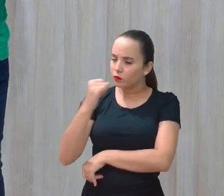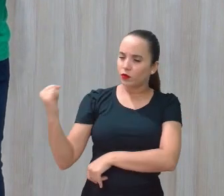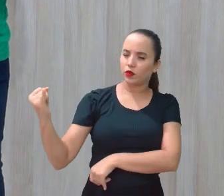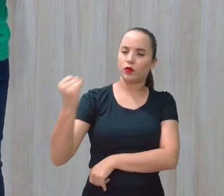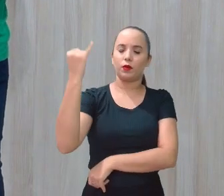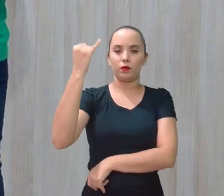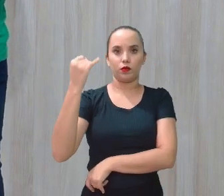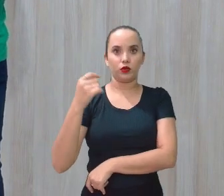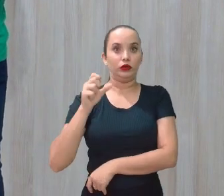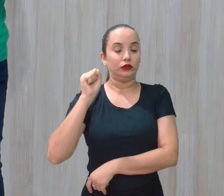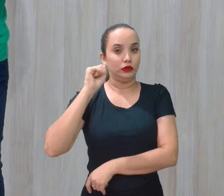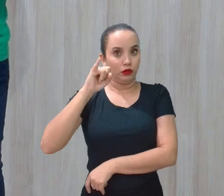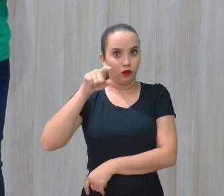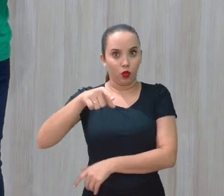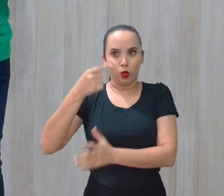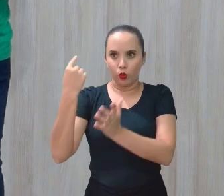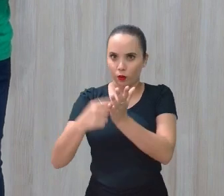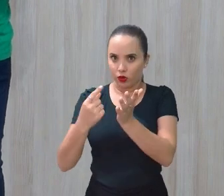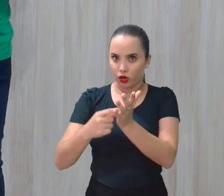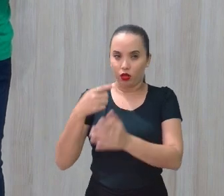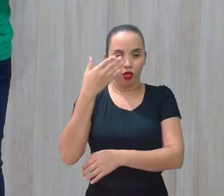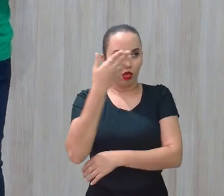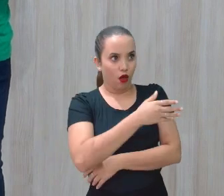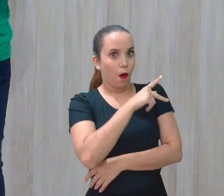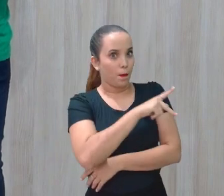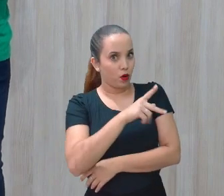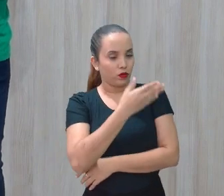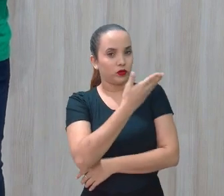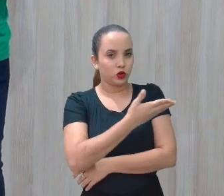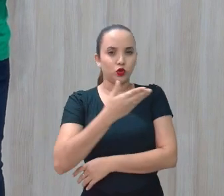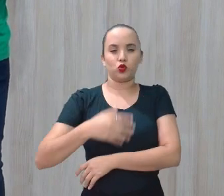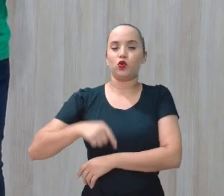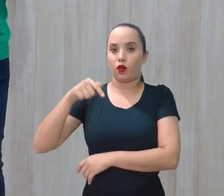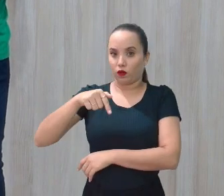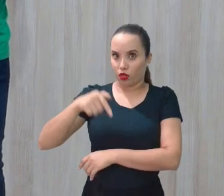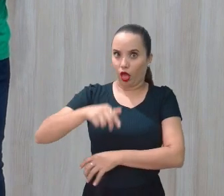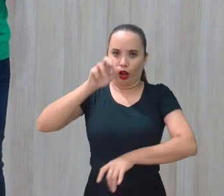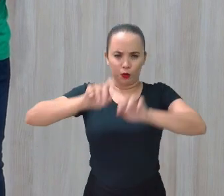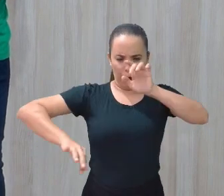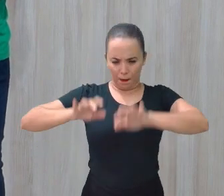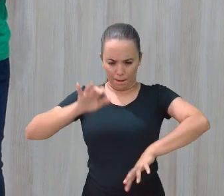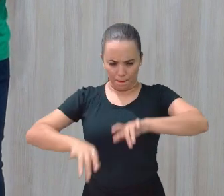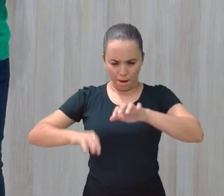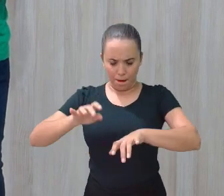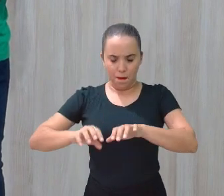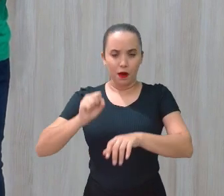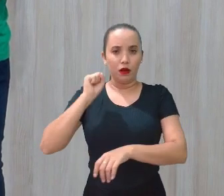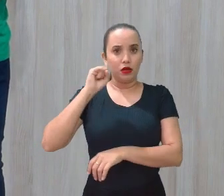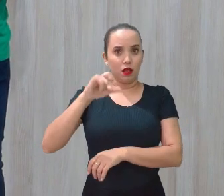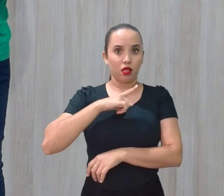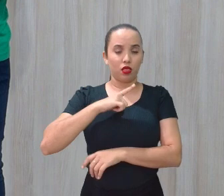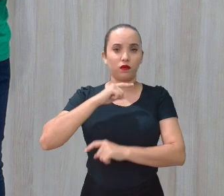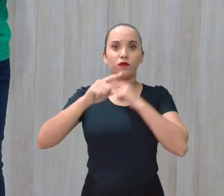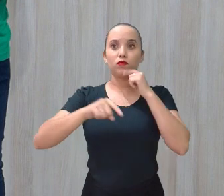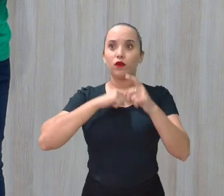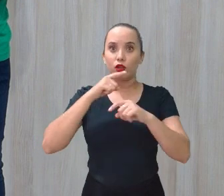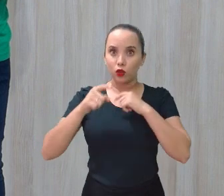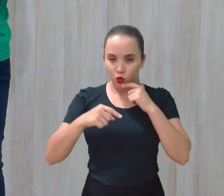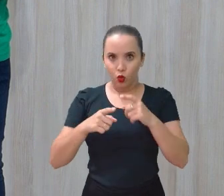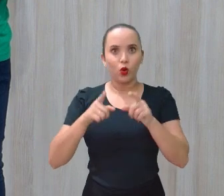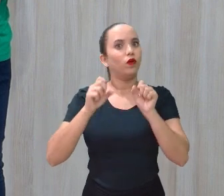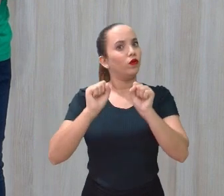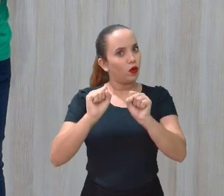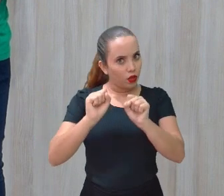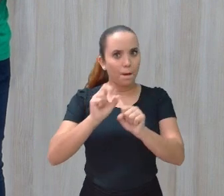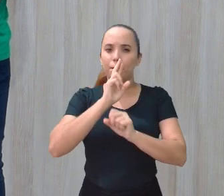Carol vai estar de olho ali nas mensagens de vocês e manda sua dúvida, né? Na aula passada, Carol, a gente teve uma participação